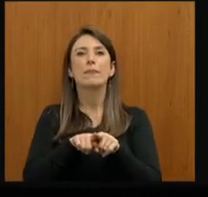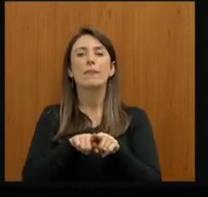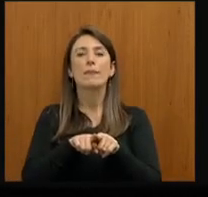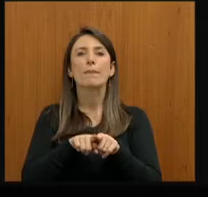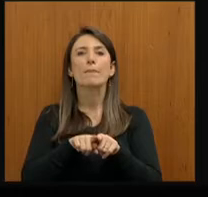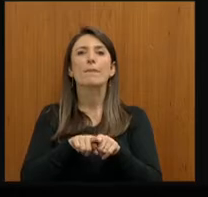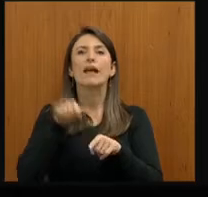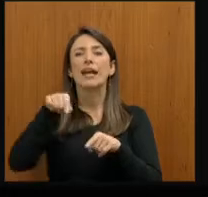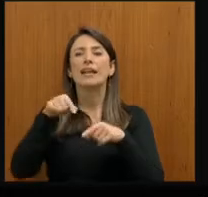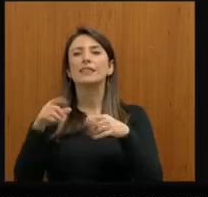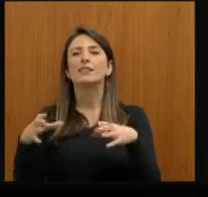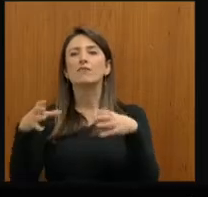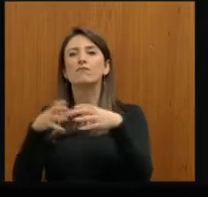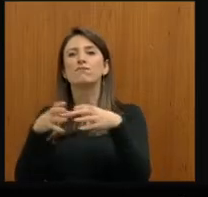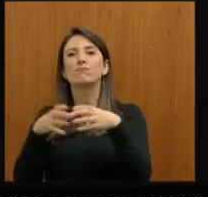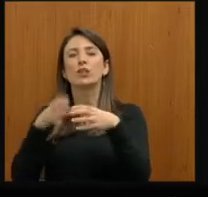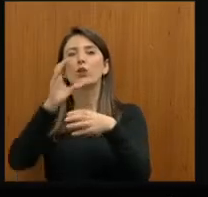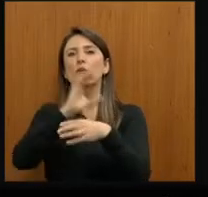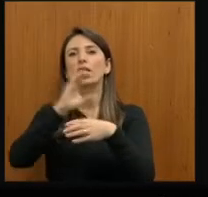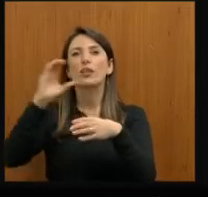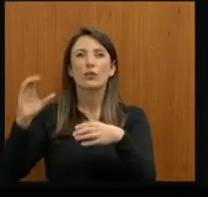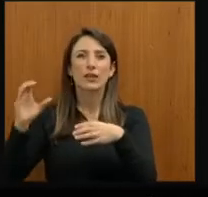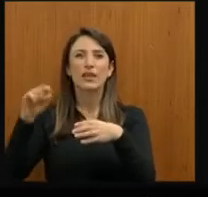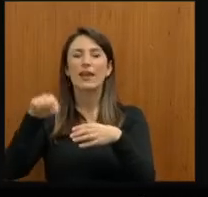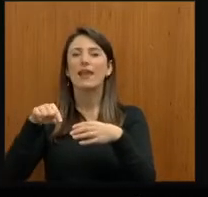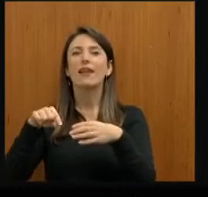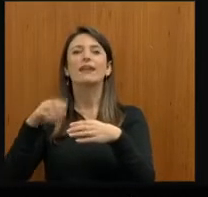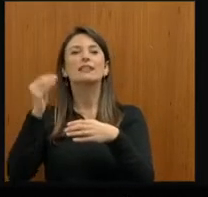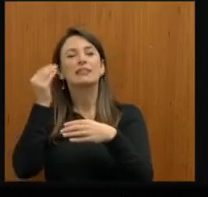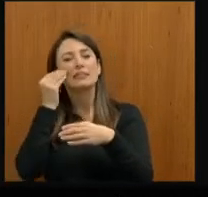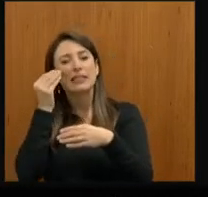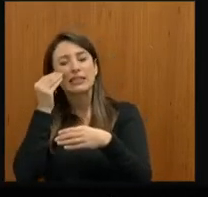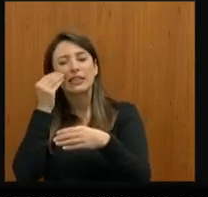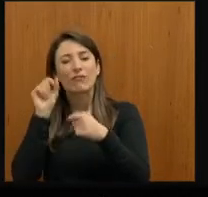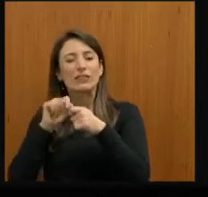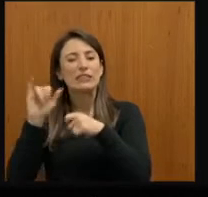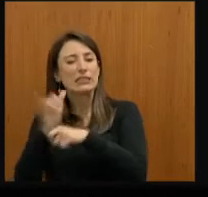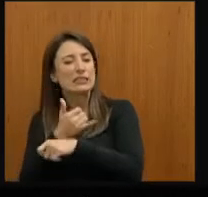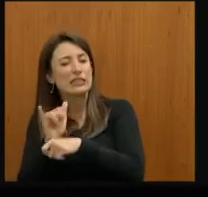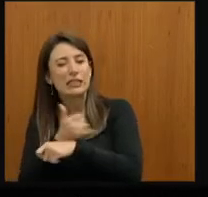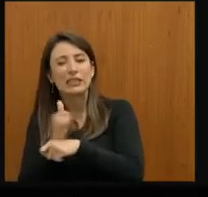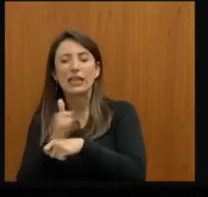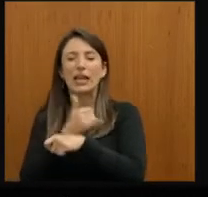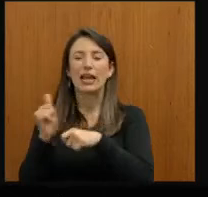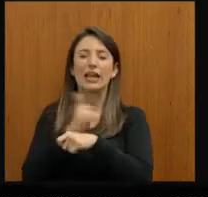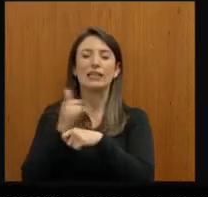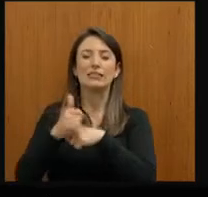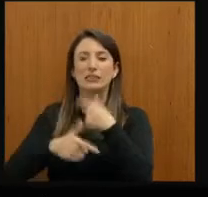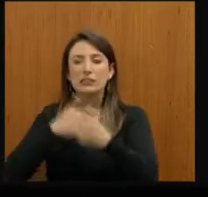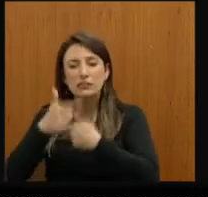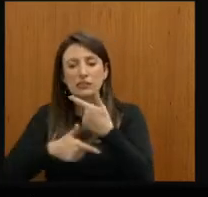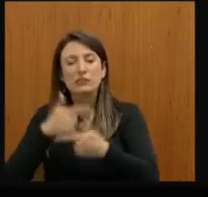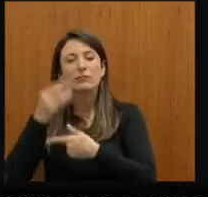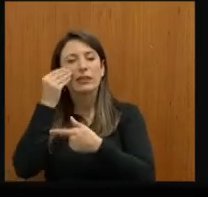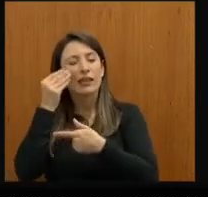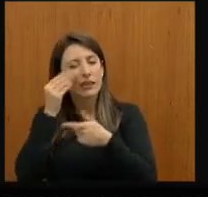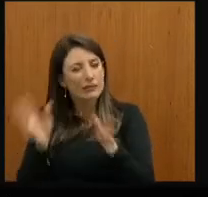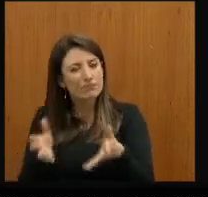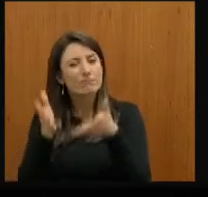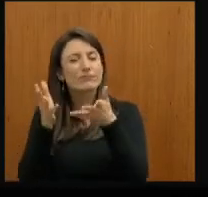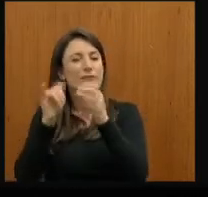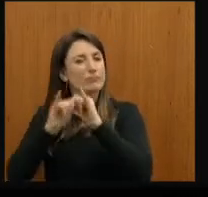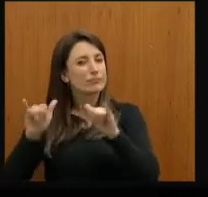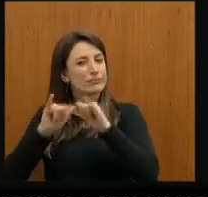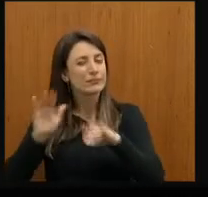essa Coordenadoria porcaria por conta dessa atual mais coletiva estratégica mesmo para potencializar porque